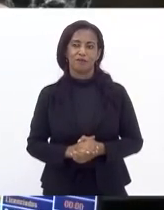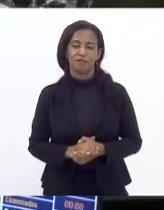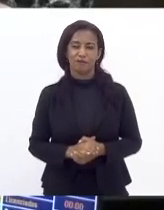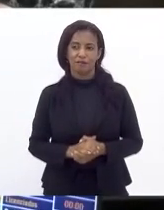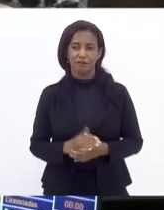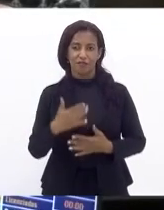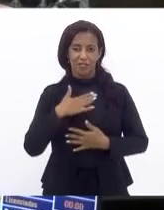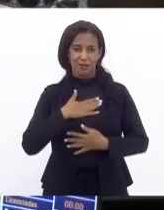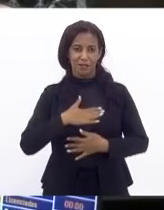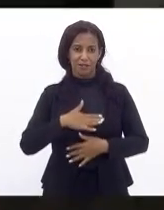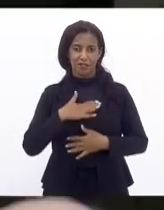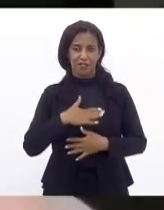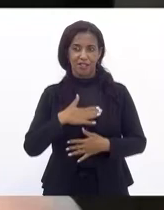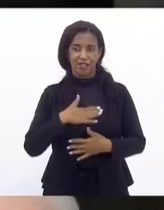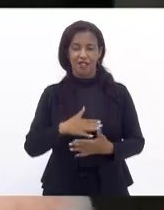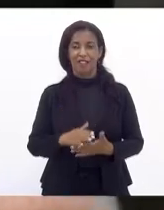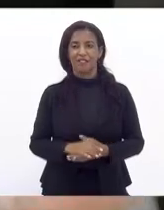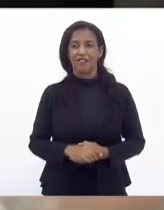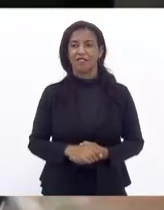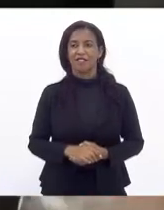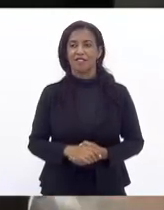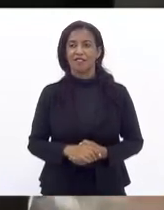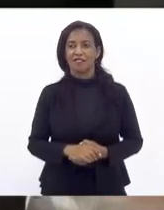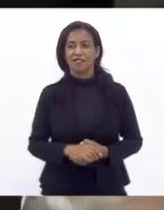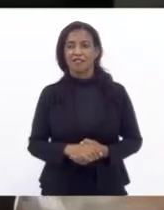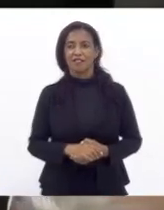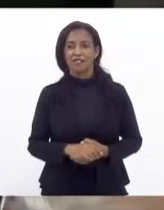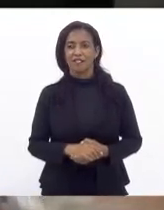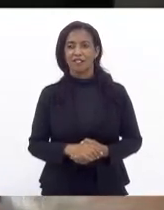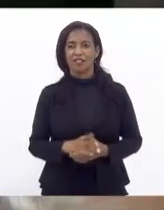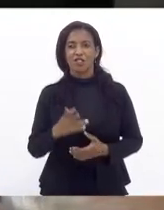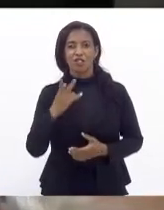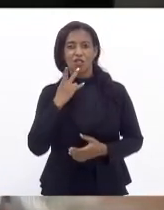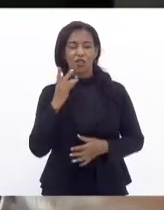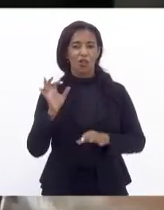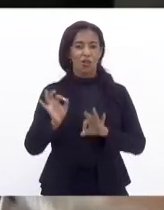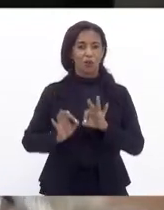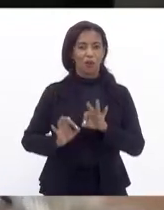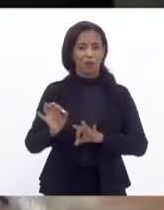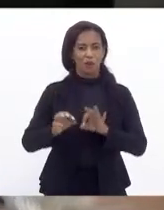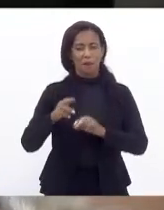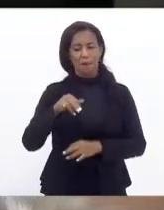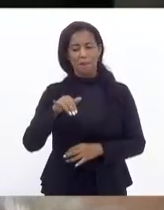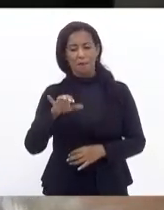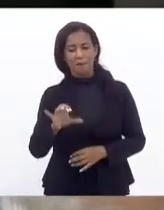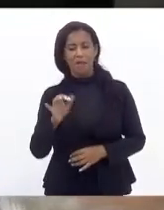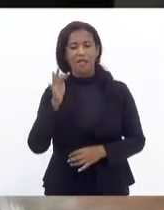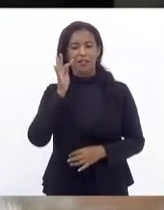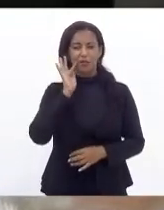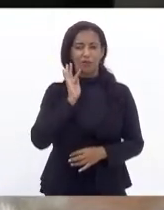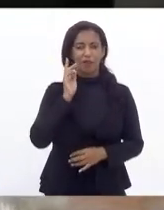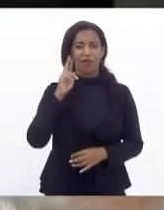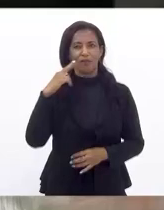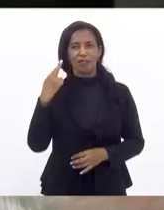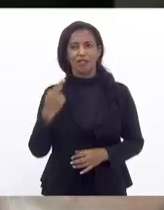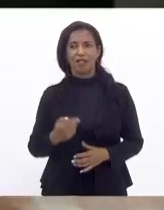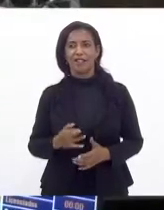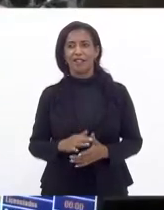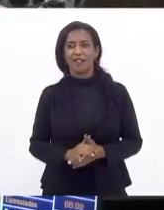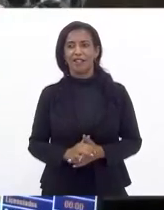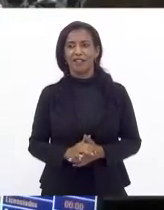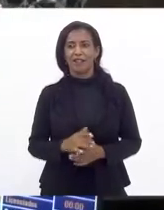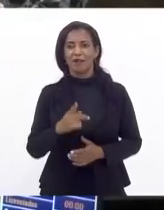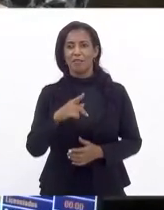ser mais calmo, né? Fazer uma pauta mais tranquila. Só botar aqueles projetos do Mink, do Flávio, da Renata,